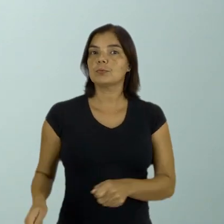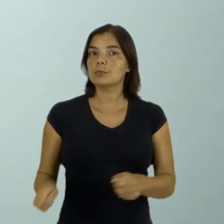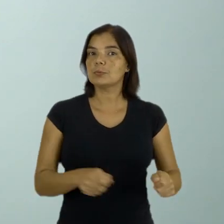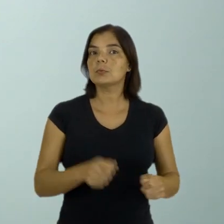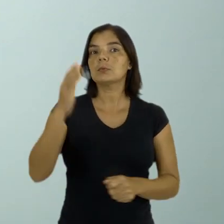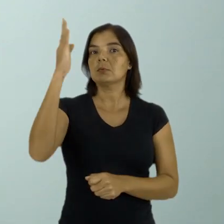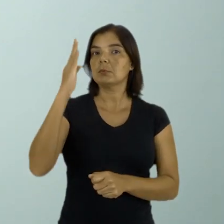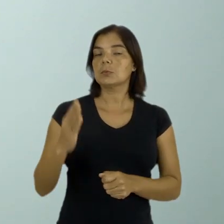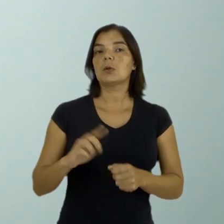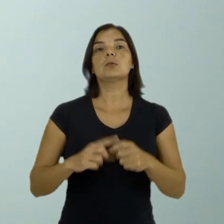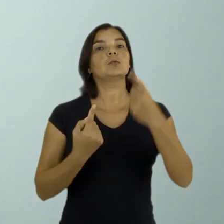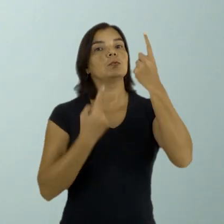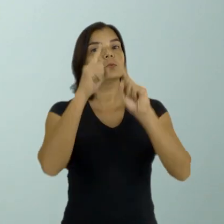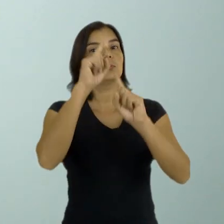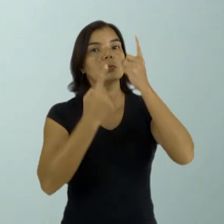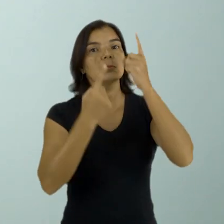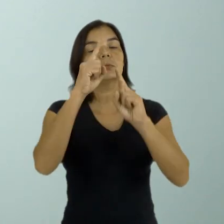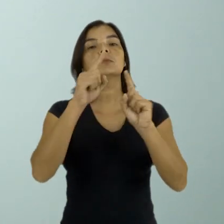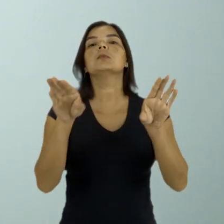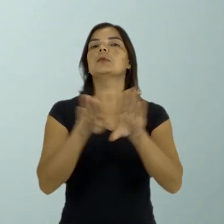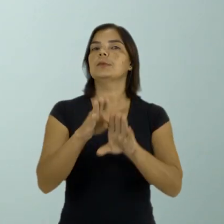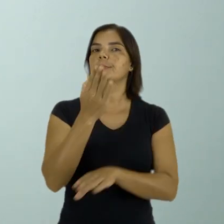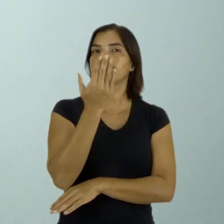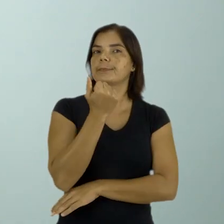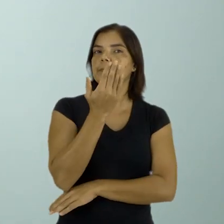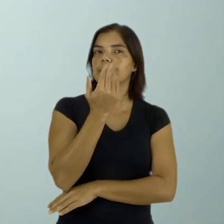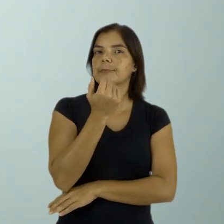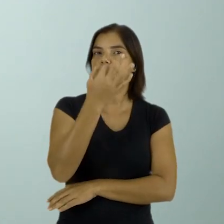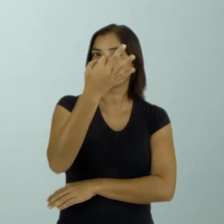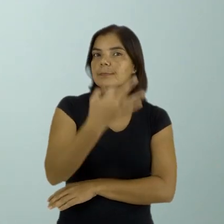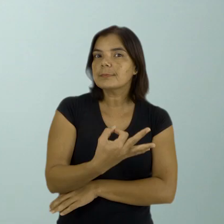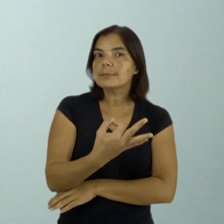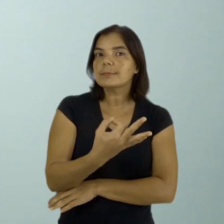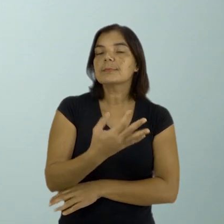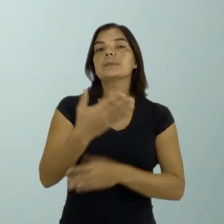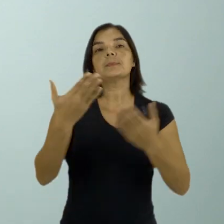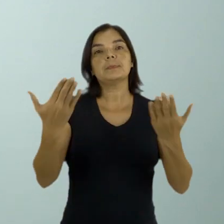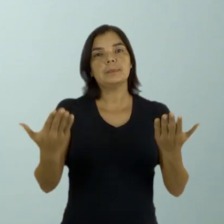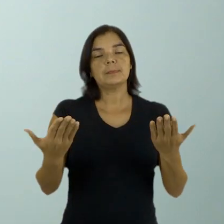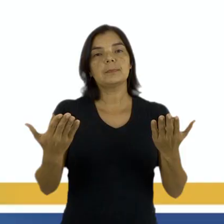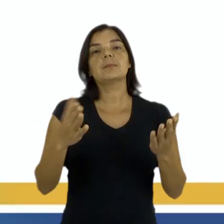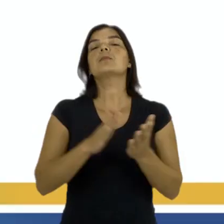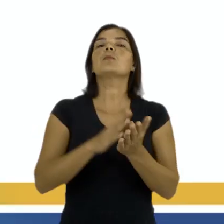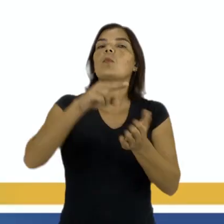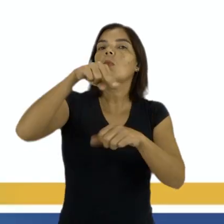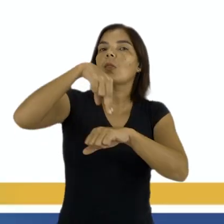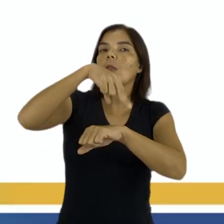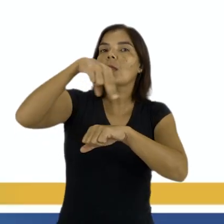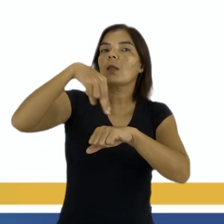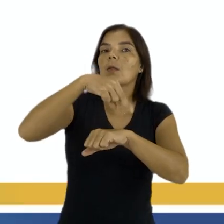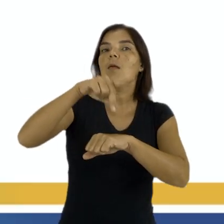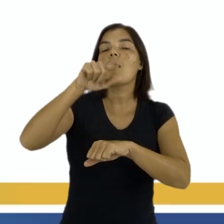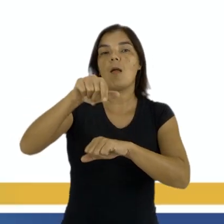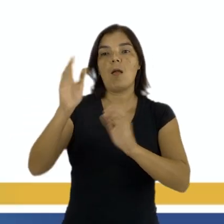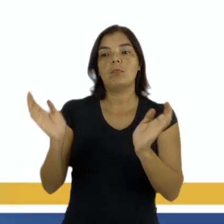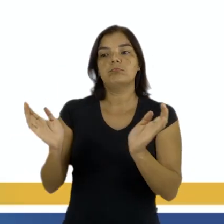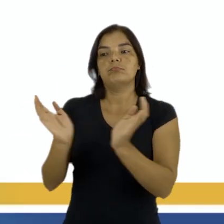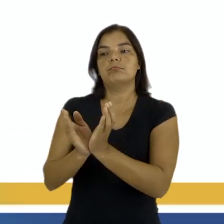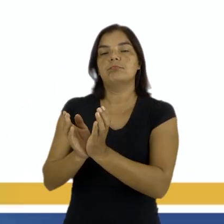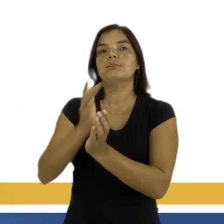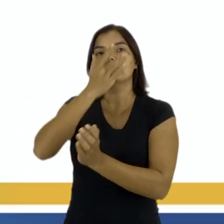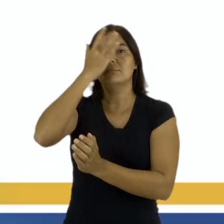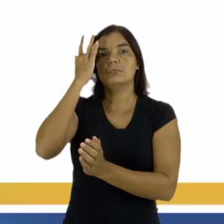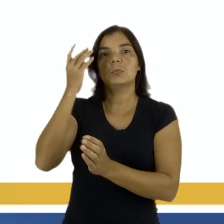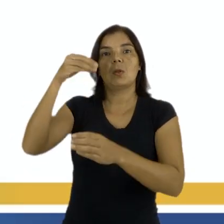Brasil, o carnaval e a culinária, certo? Então, sendo assim, nação é a sociedade natural de